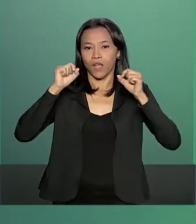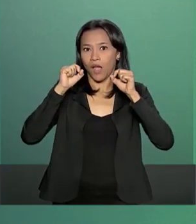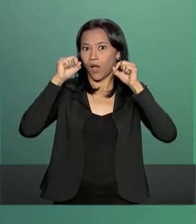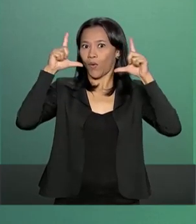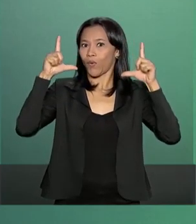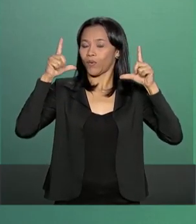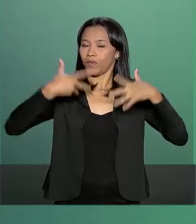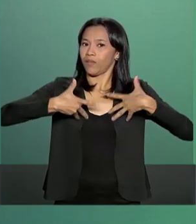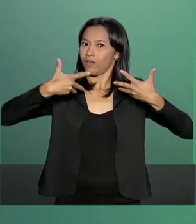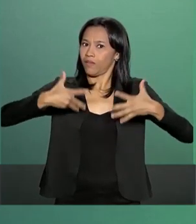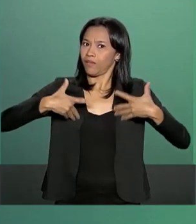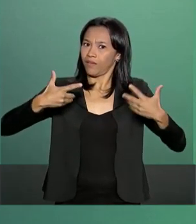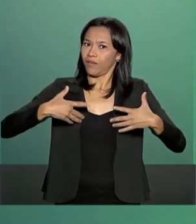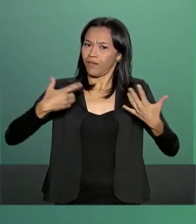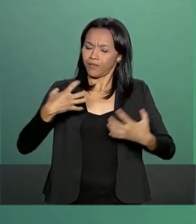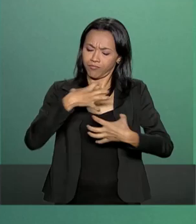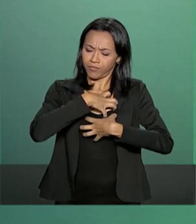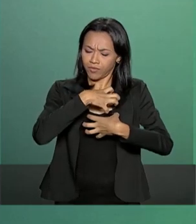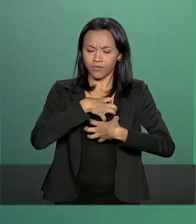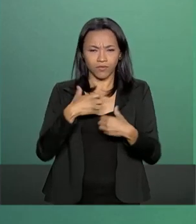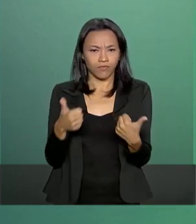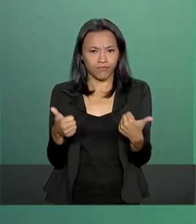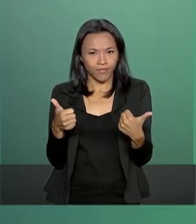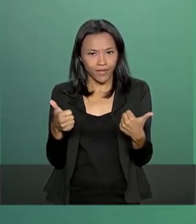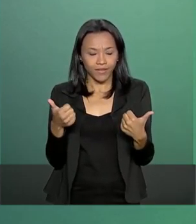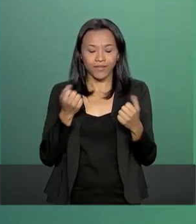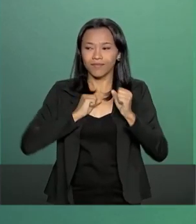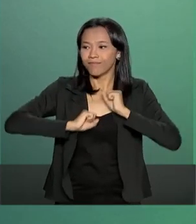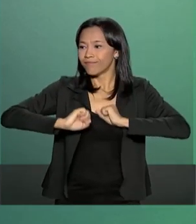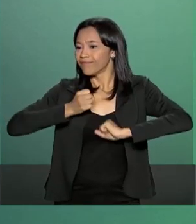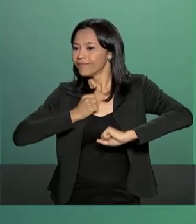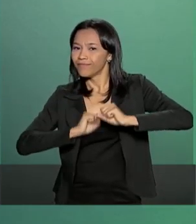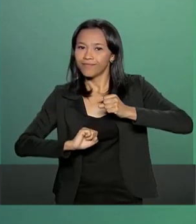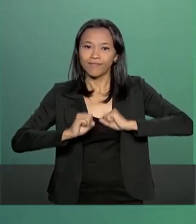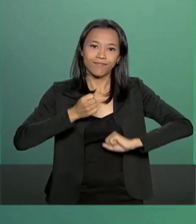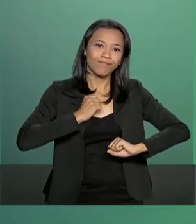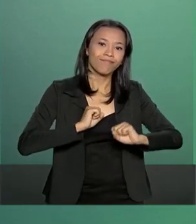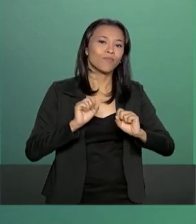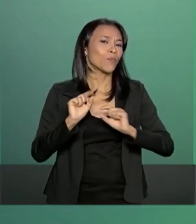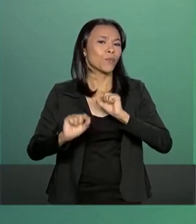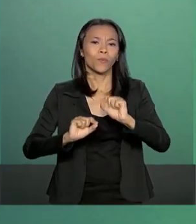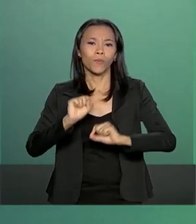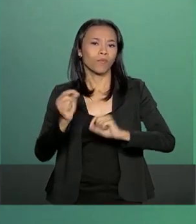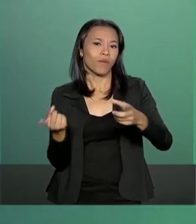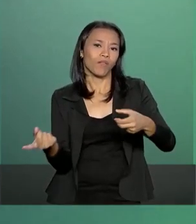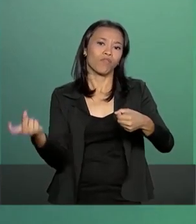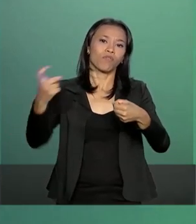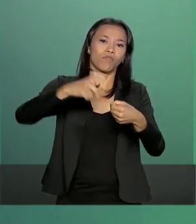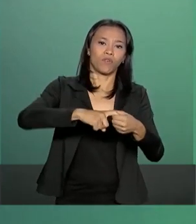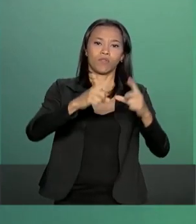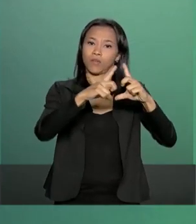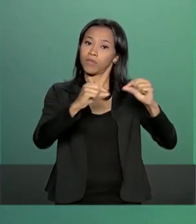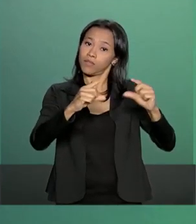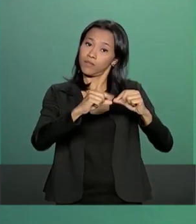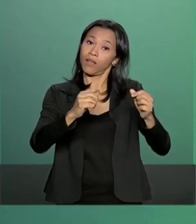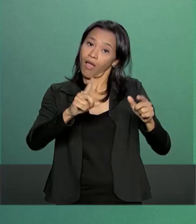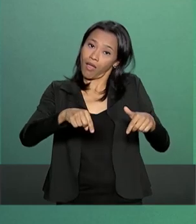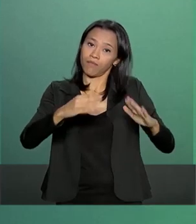animado, disposto e naturalmente ansioso por retornar a Brasília e a sua